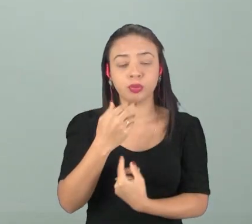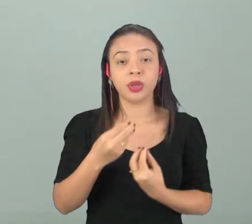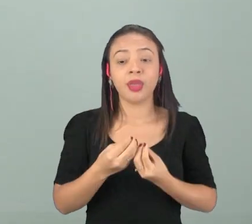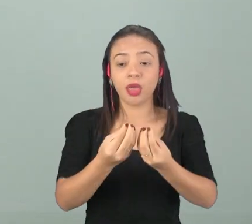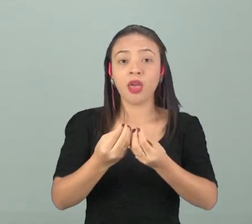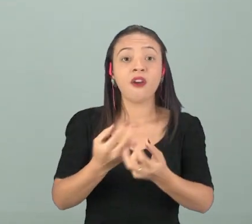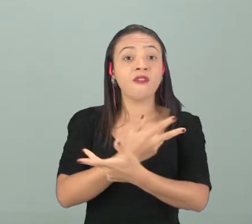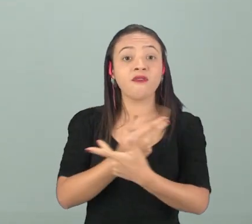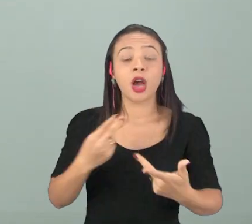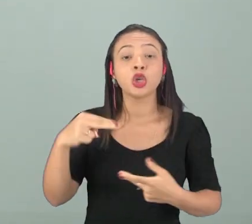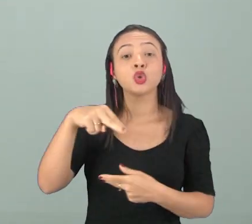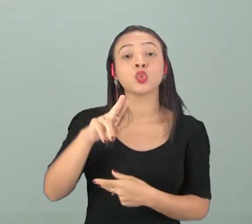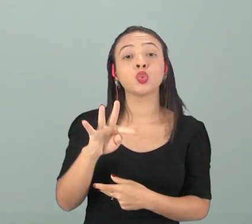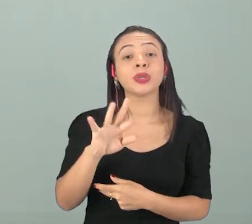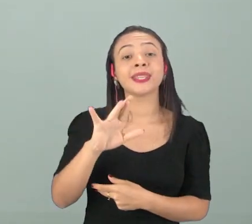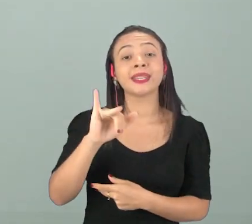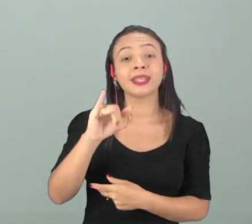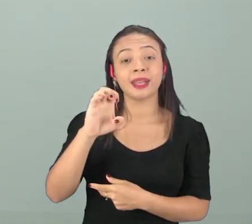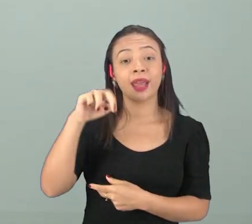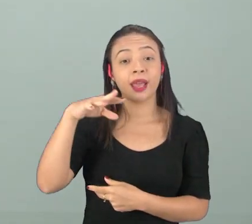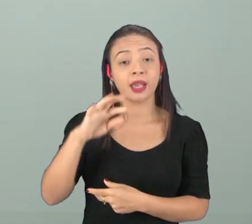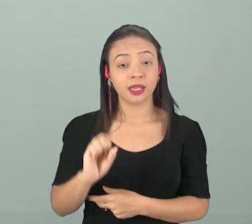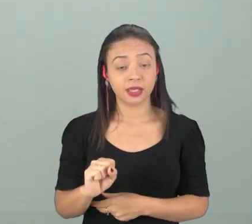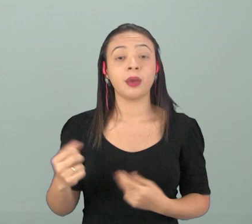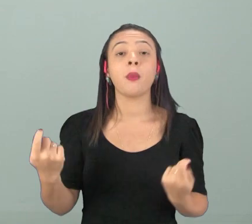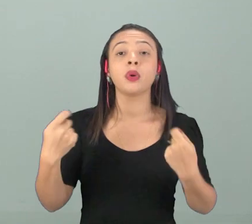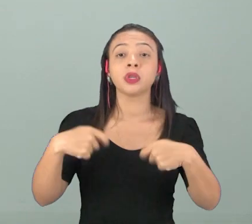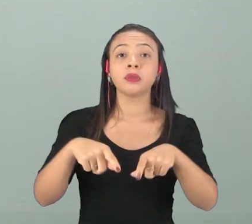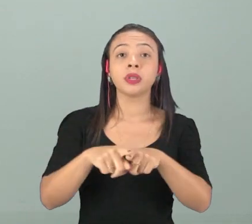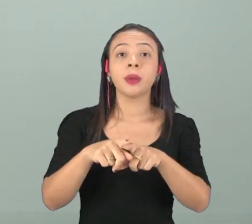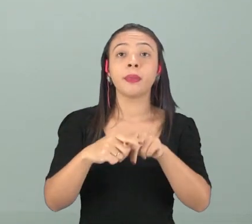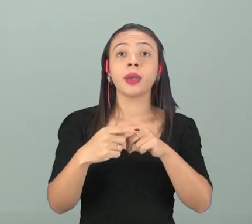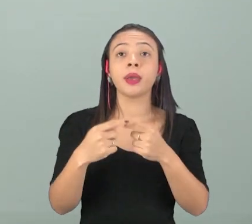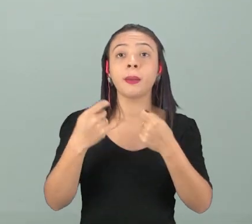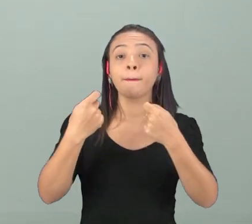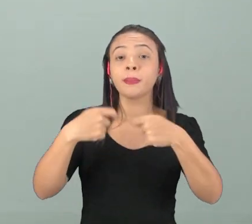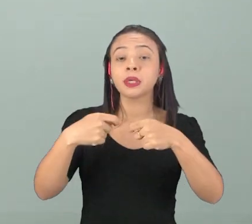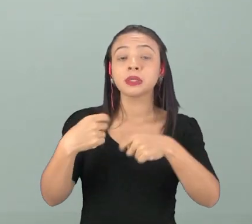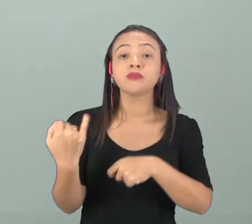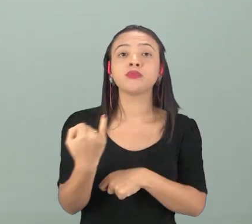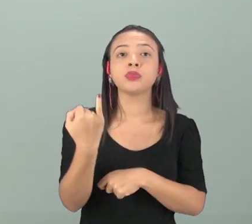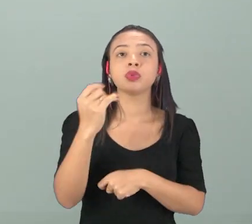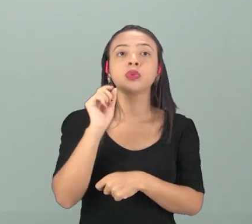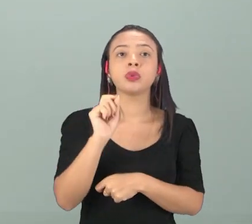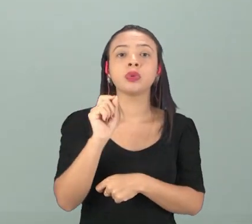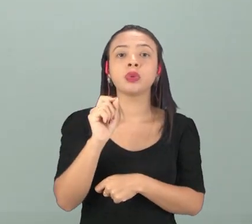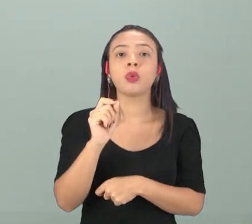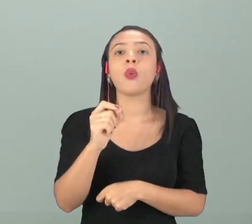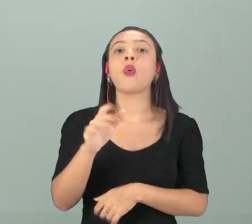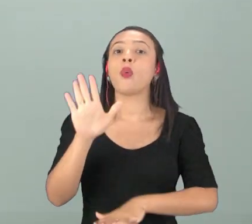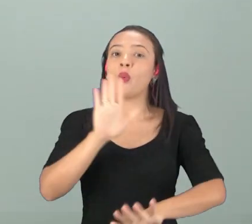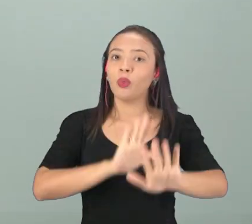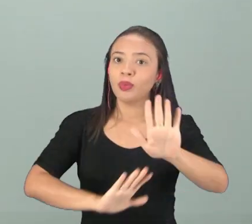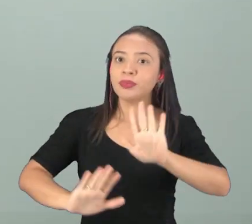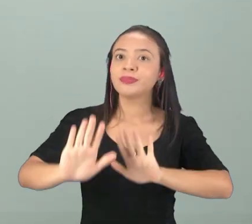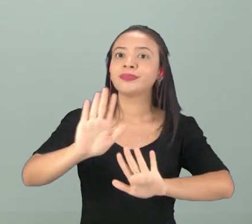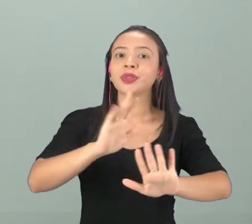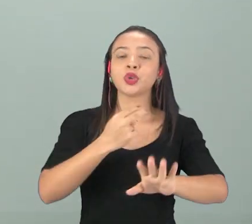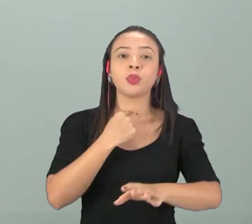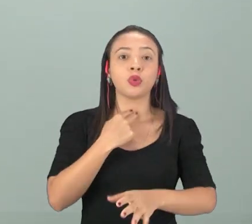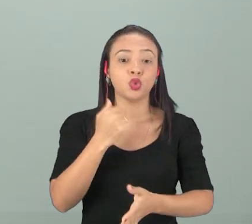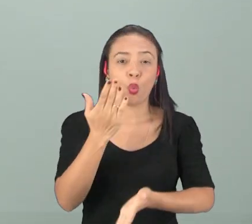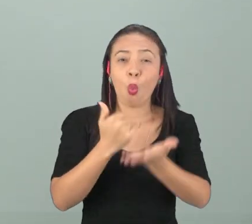o máximo de nutrientes possíveis e, além de tudo, vai se acompanhar uma palavra que é uma peça-chave: moderação. Não